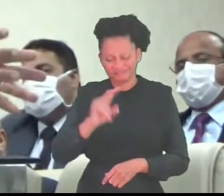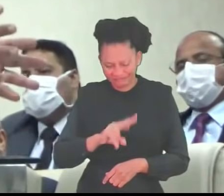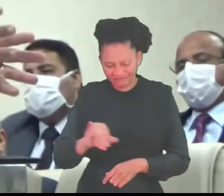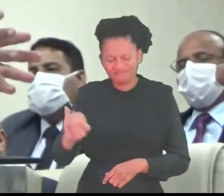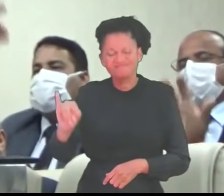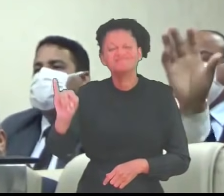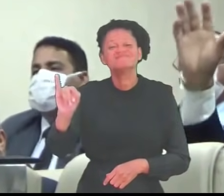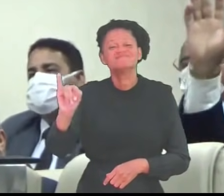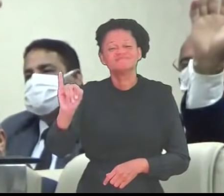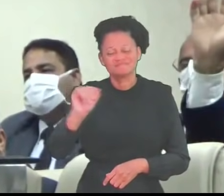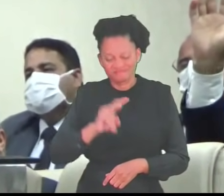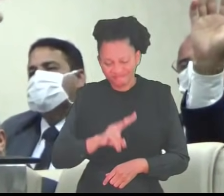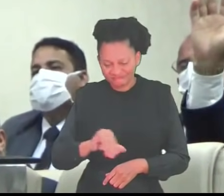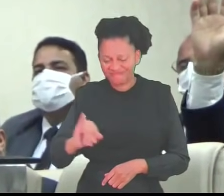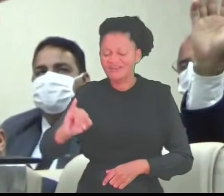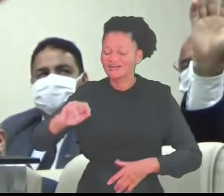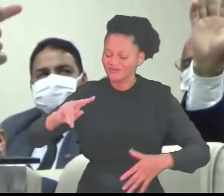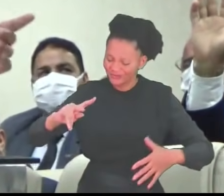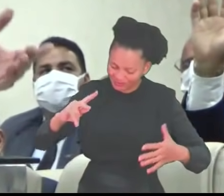vai